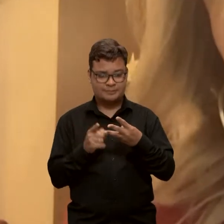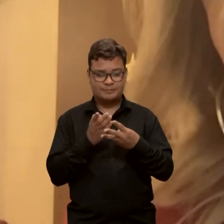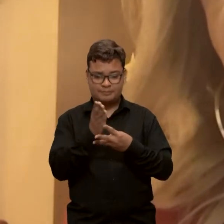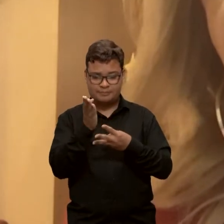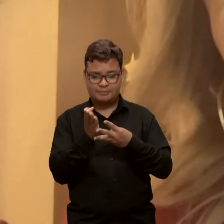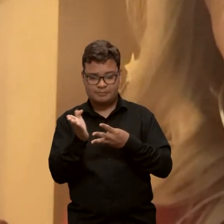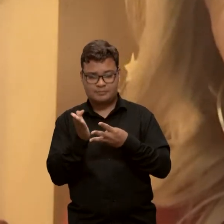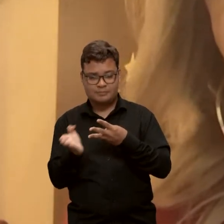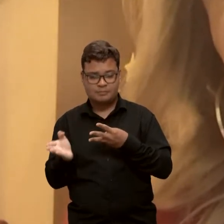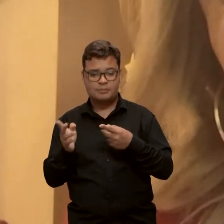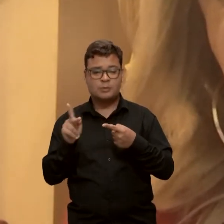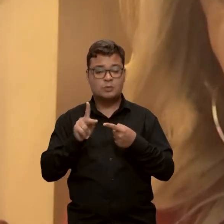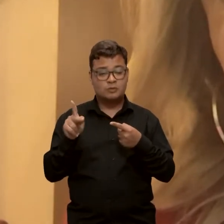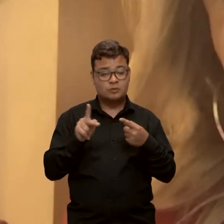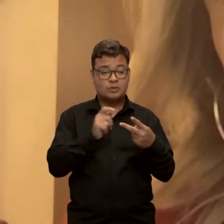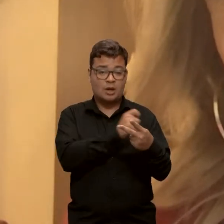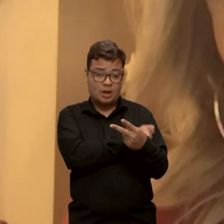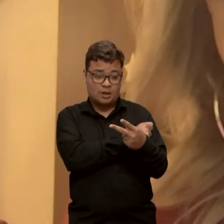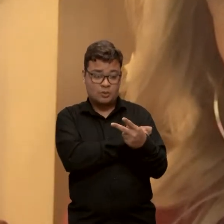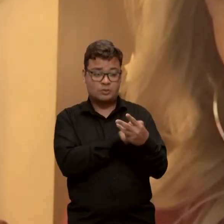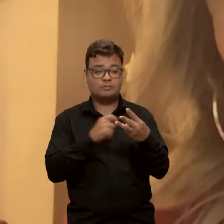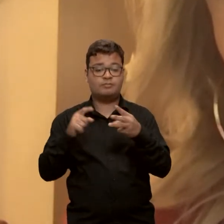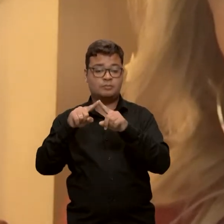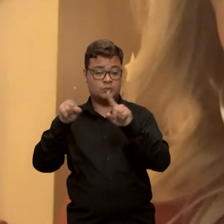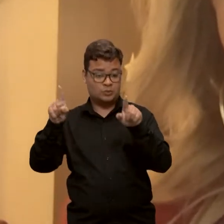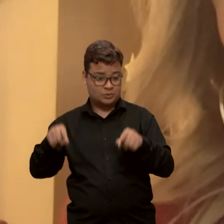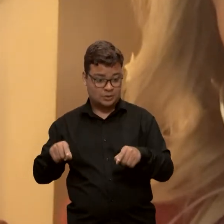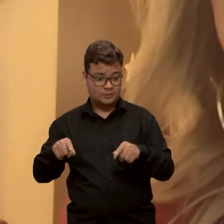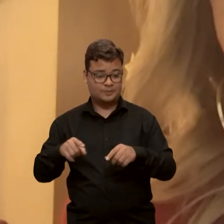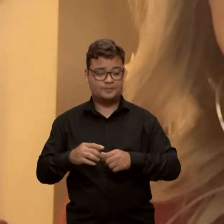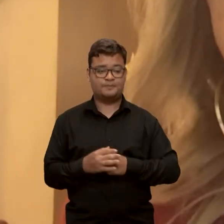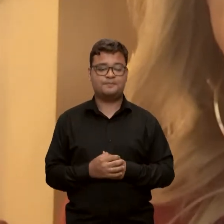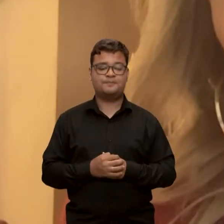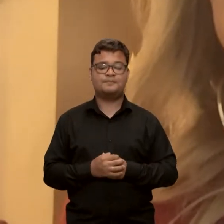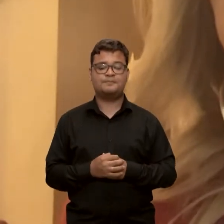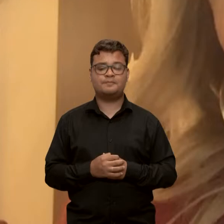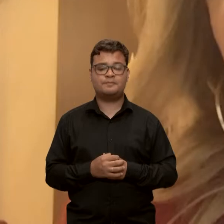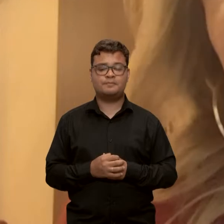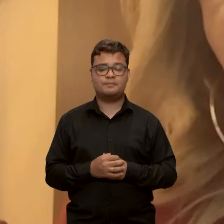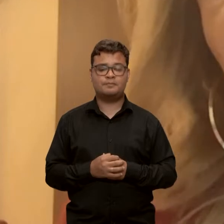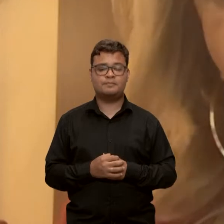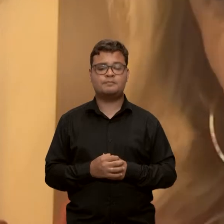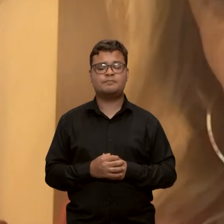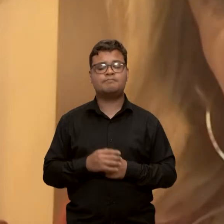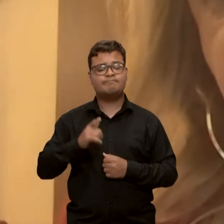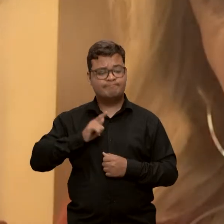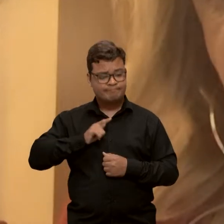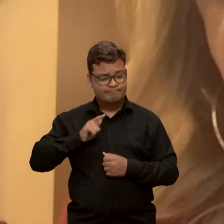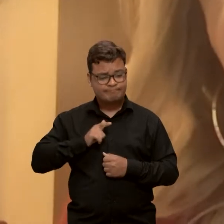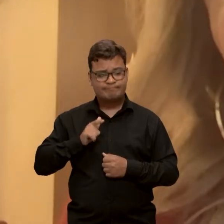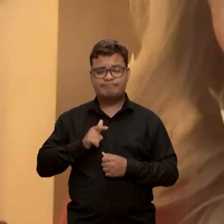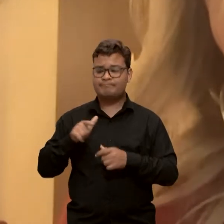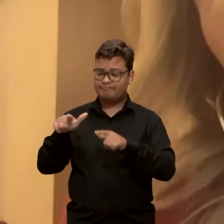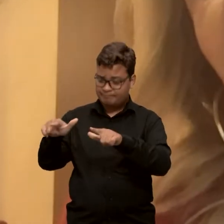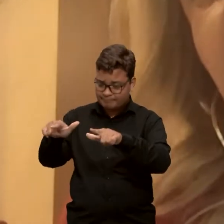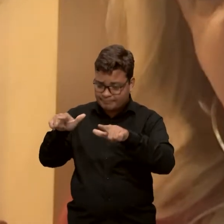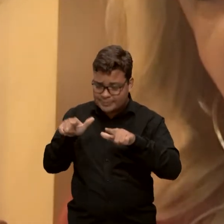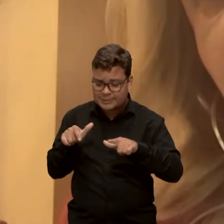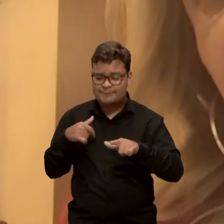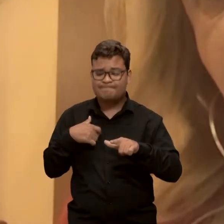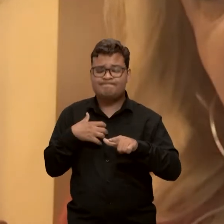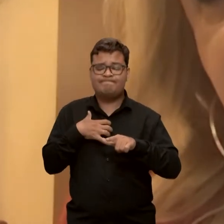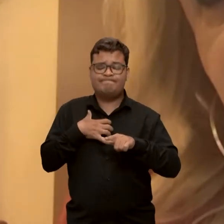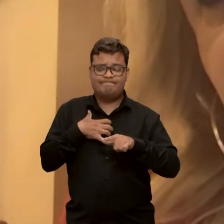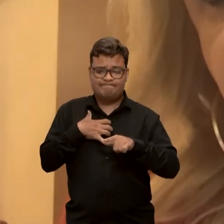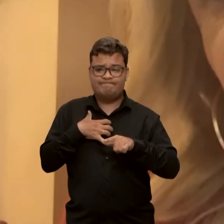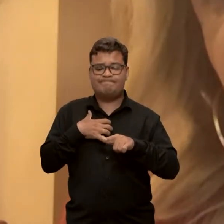O docente, o discente e o técnico-administrativo. Então, assim, eu recebi com muita humildade e compartilho